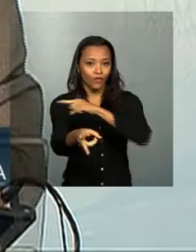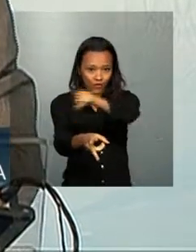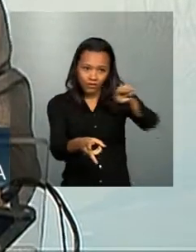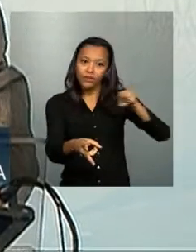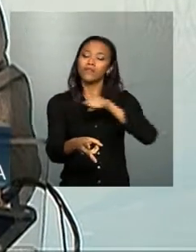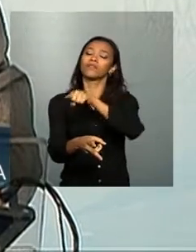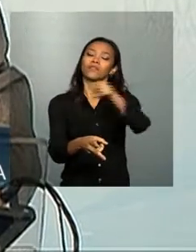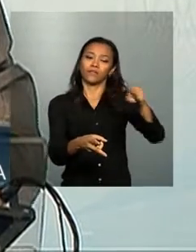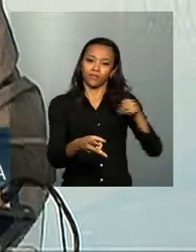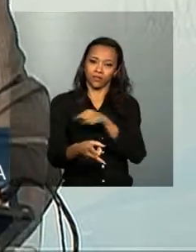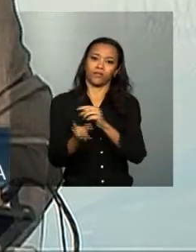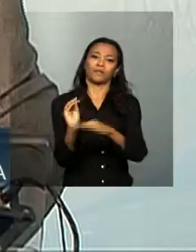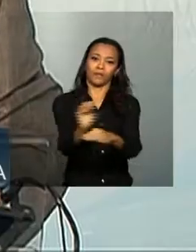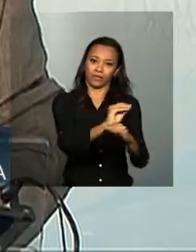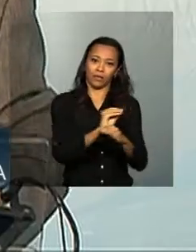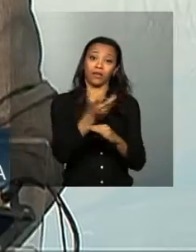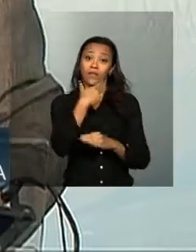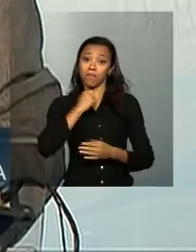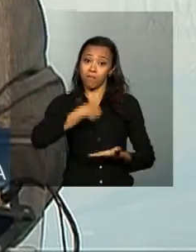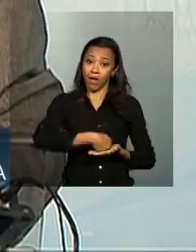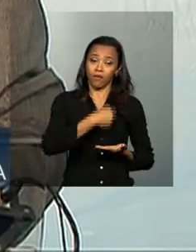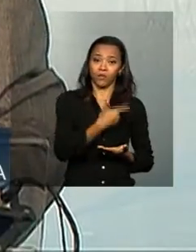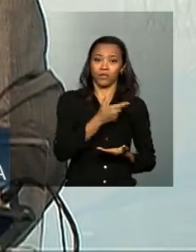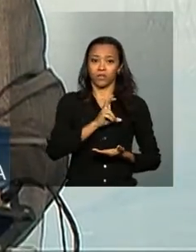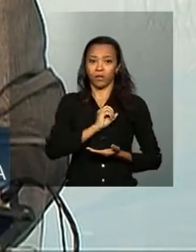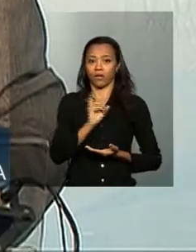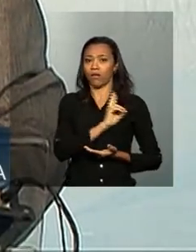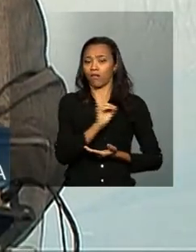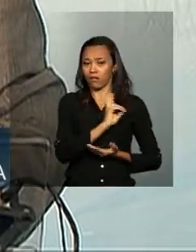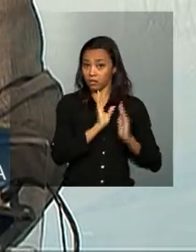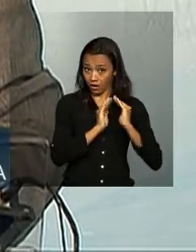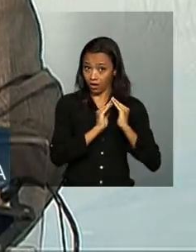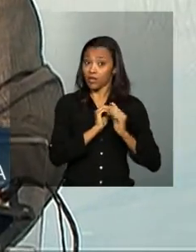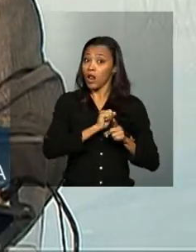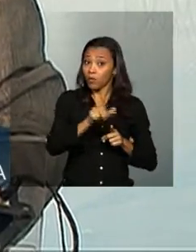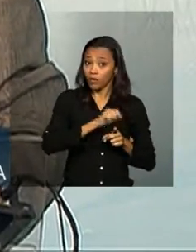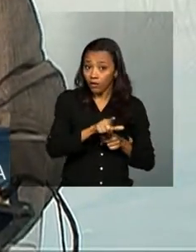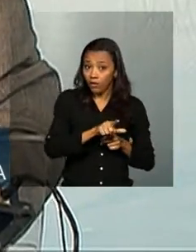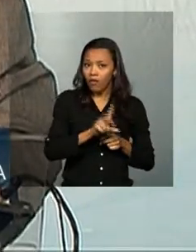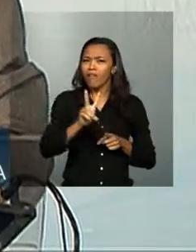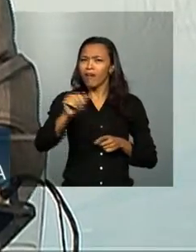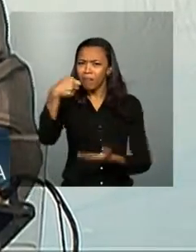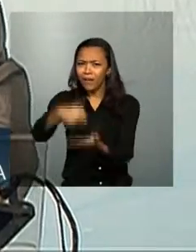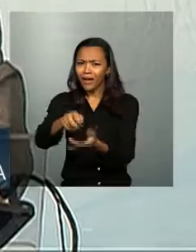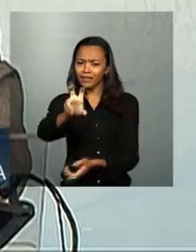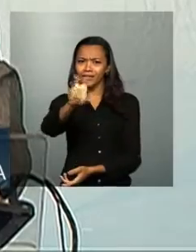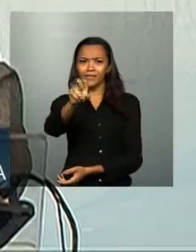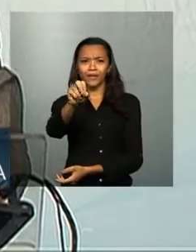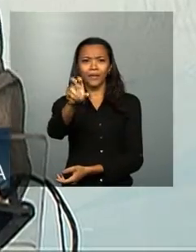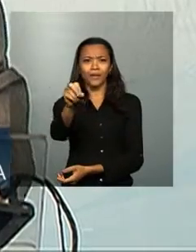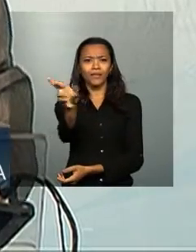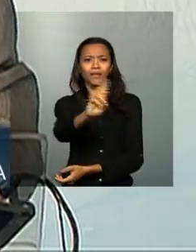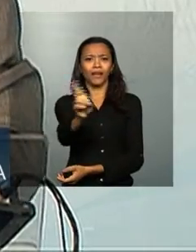Nós todos, não é isso? Então, quem pagava R$250 de aluguel vai pagar 50 de